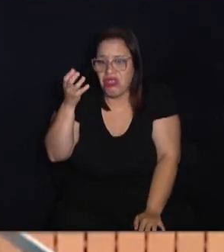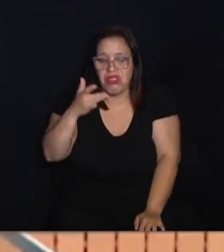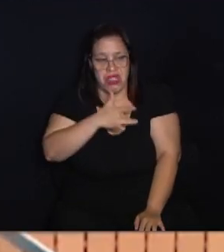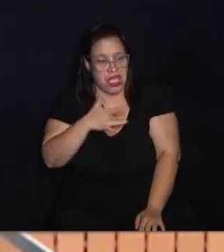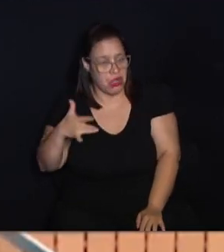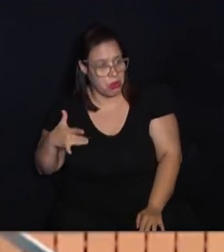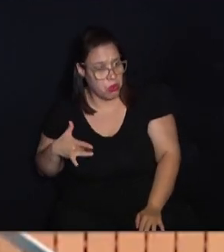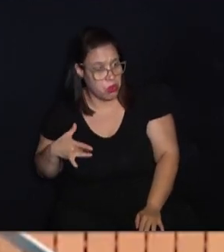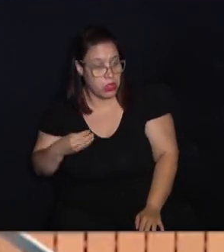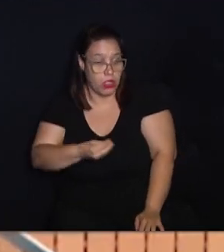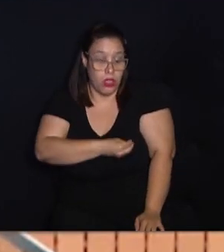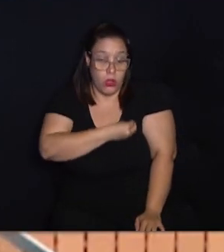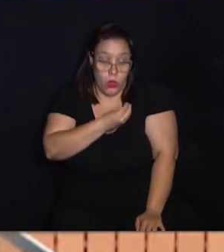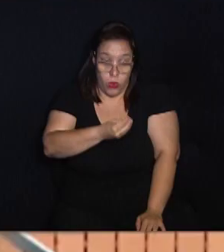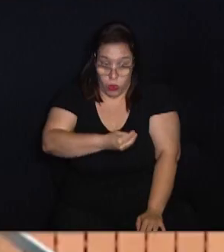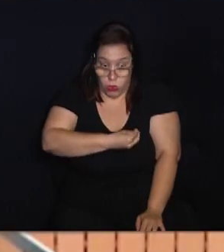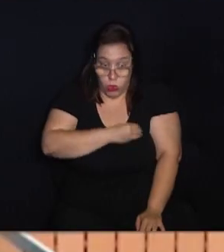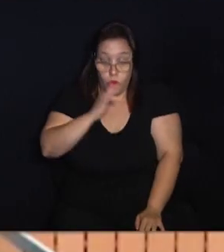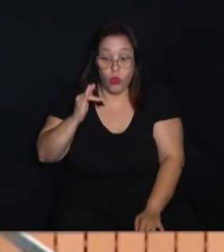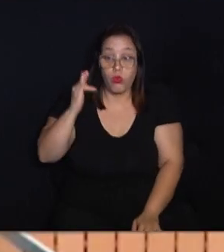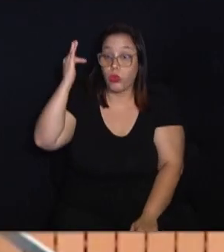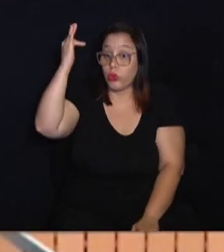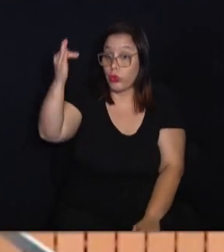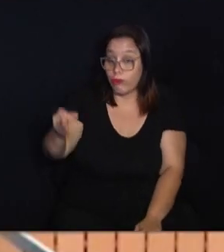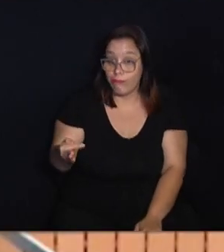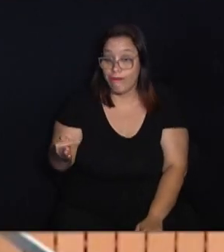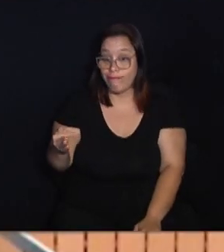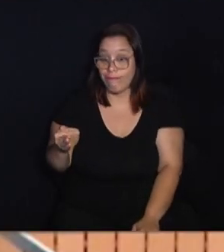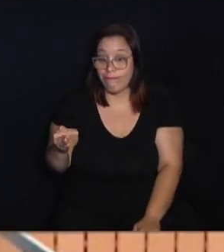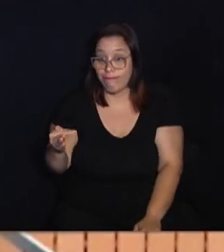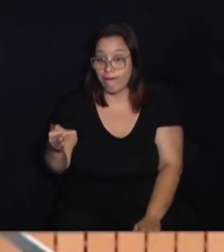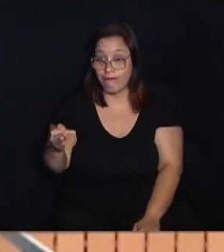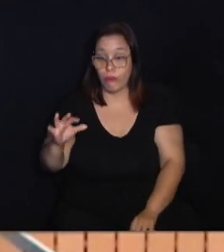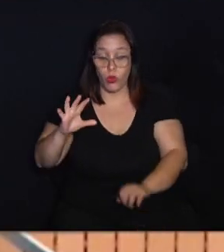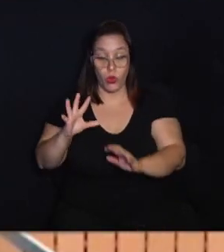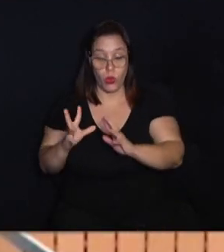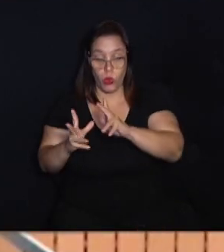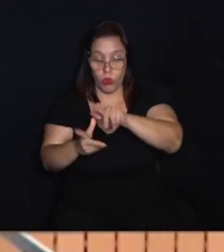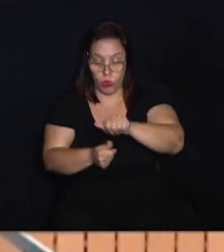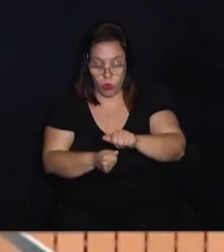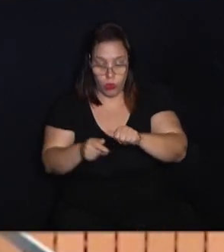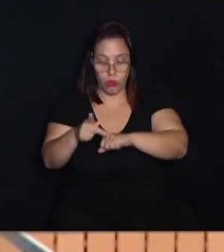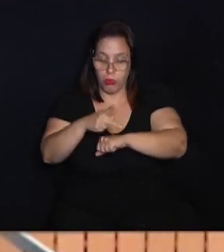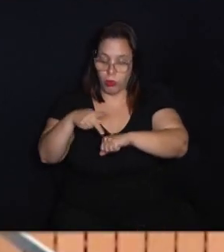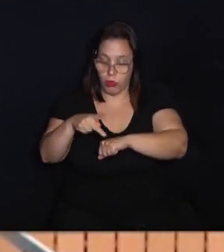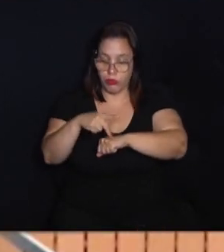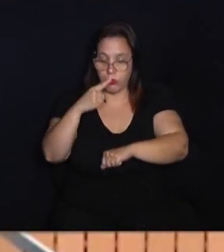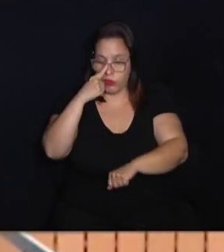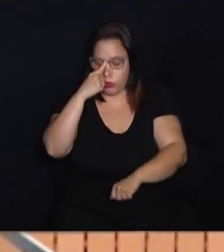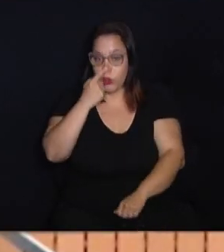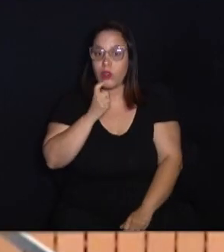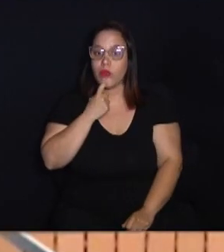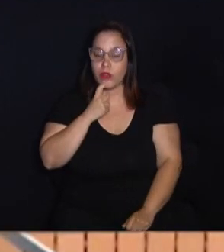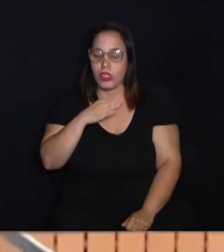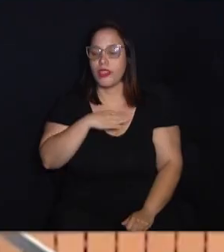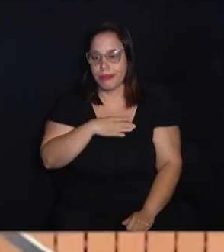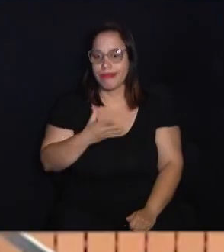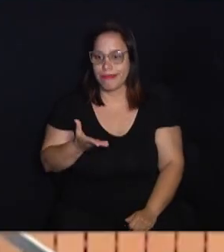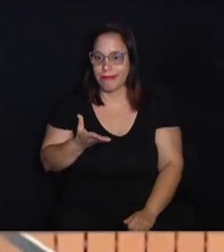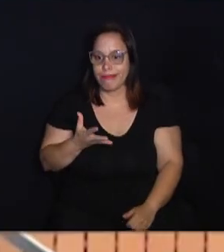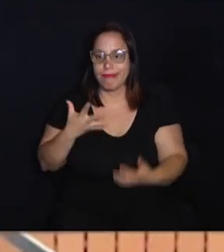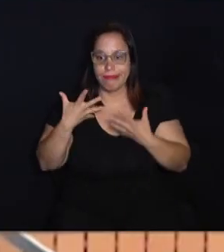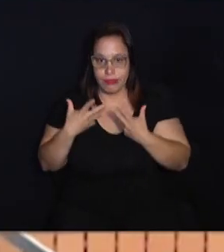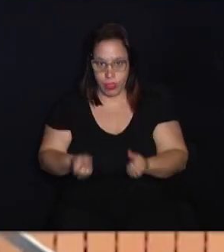saúde, com as vidas, mas incerteza com o futuro do mundo, do nosso país e de Campinas, a gente